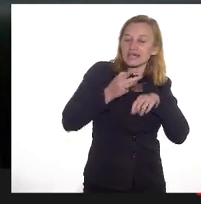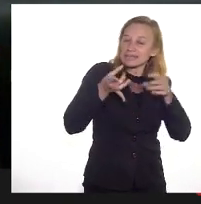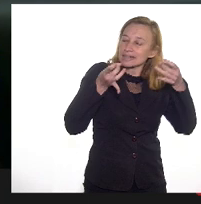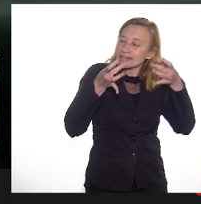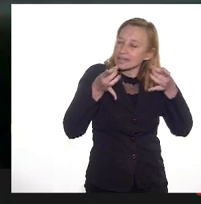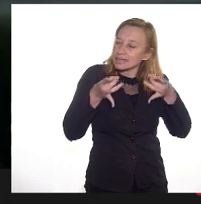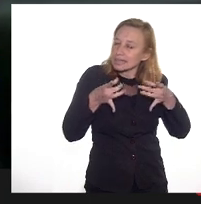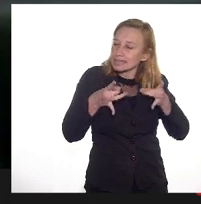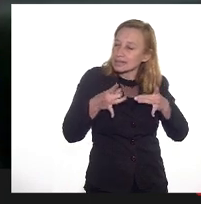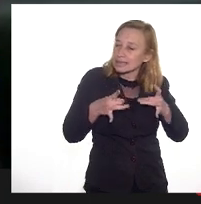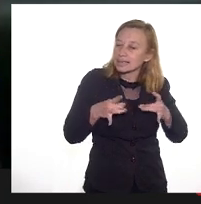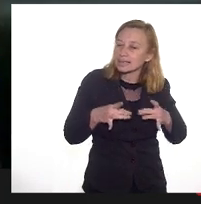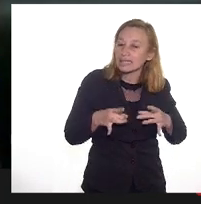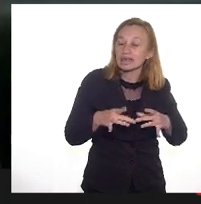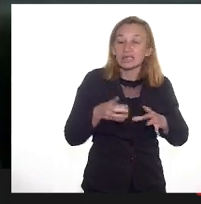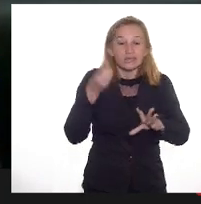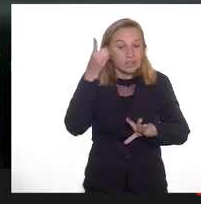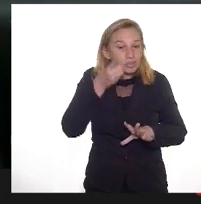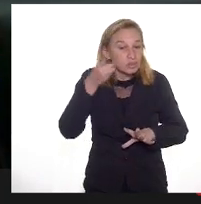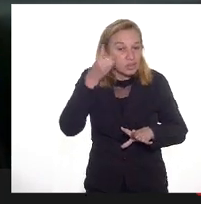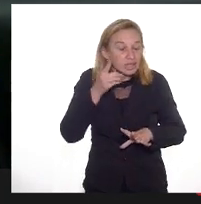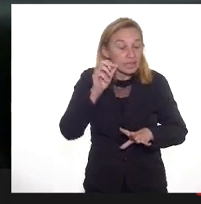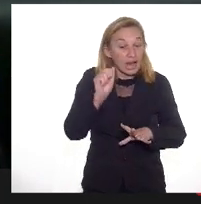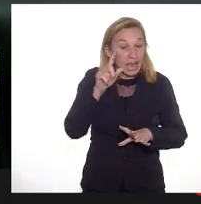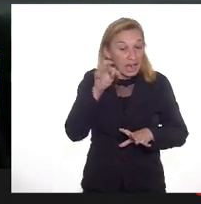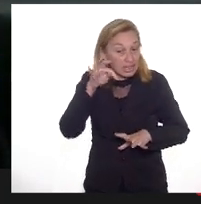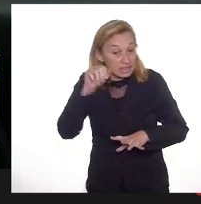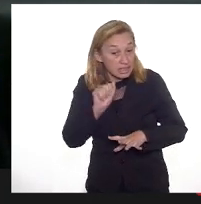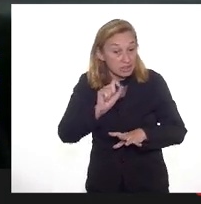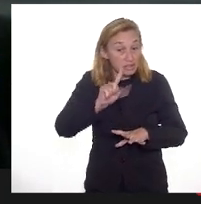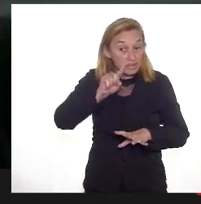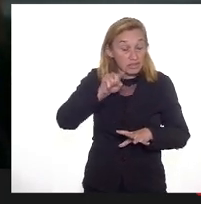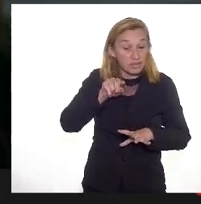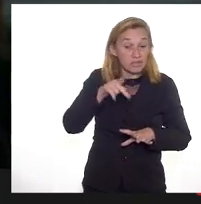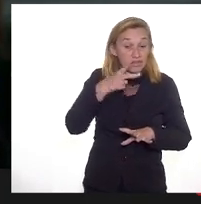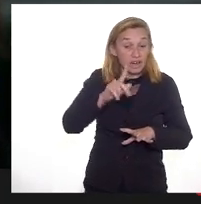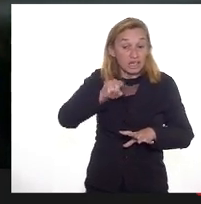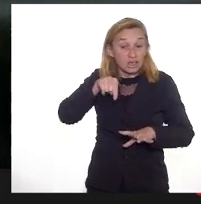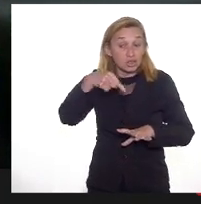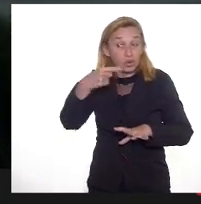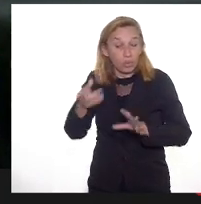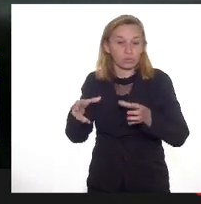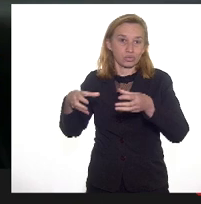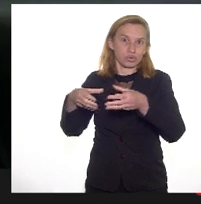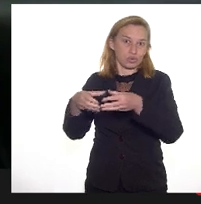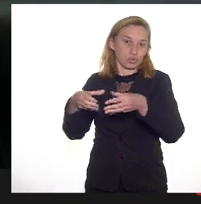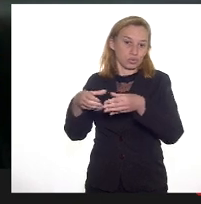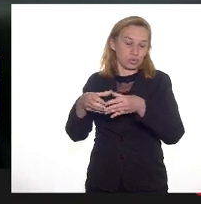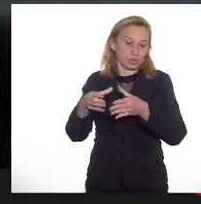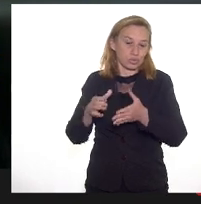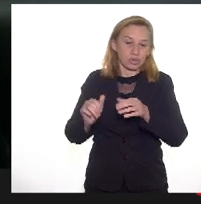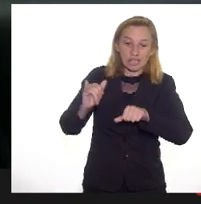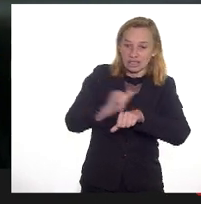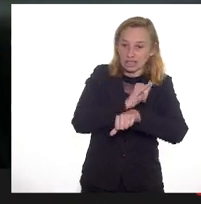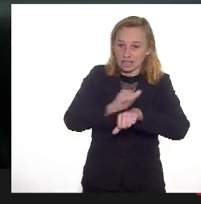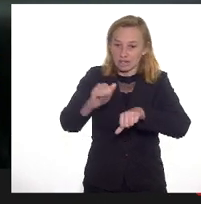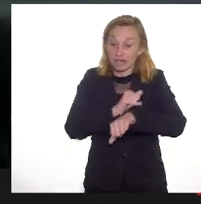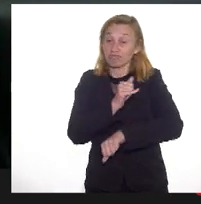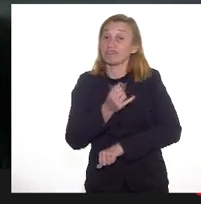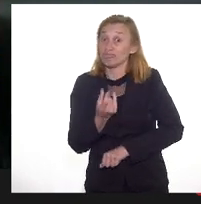detalhada, na medida em que o deputado Átila Nunes fala numa outra modalidade, ele fala na lavagem de